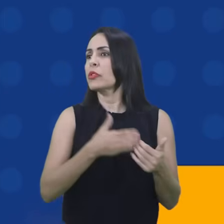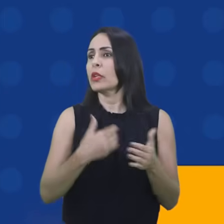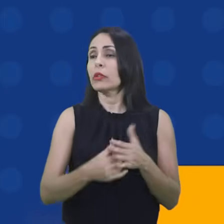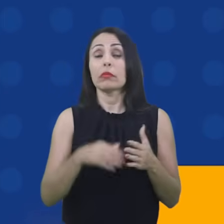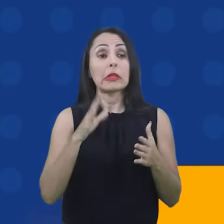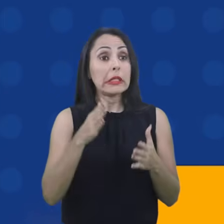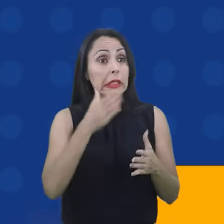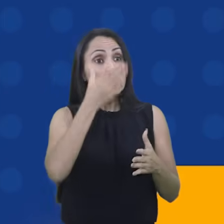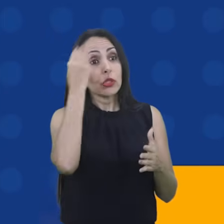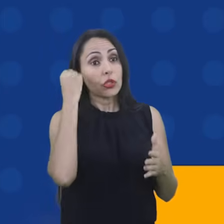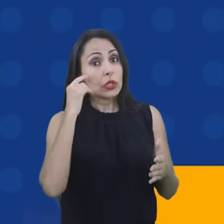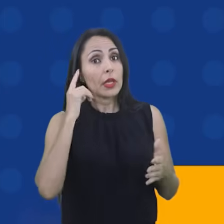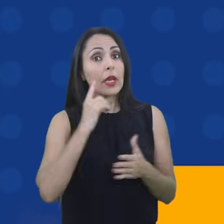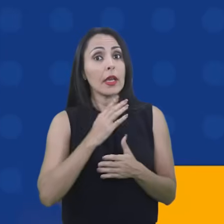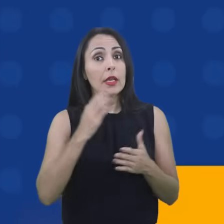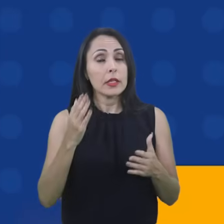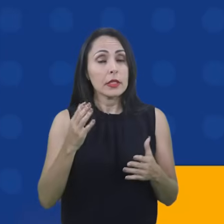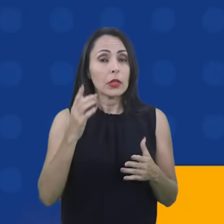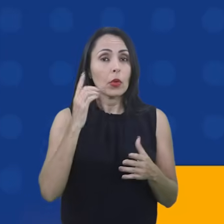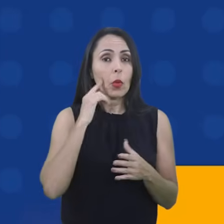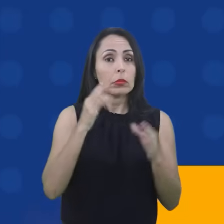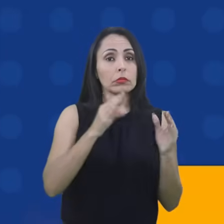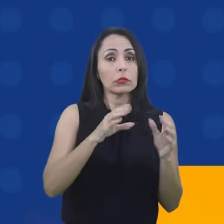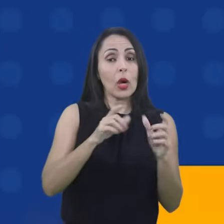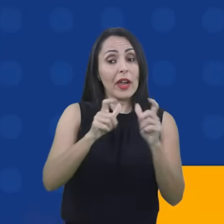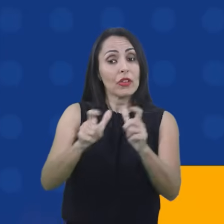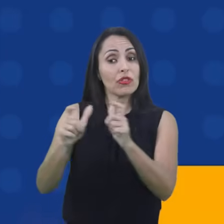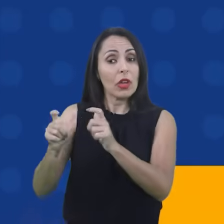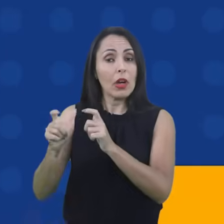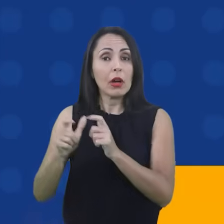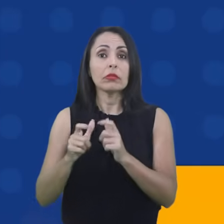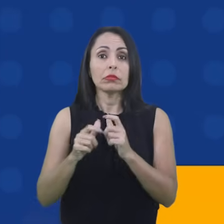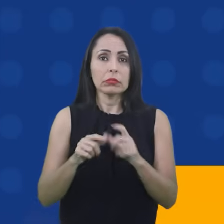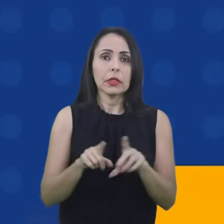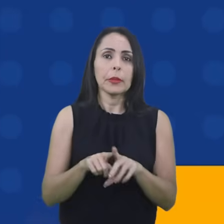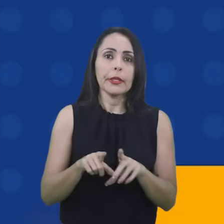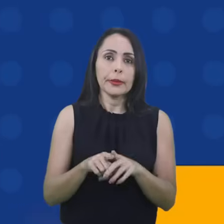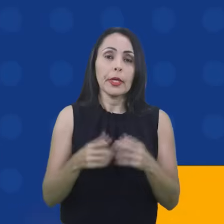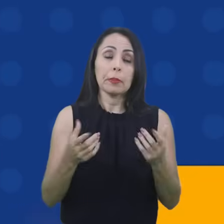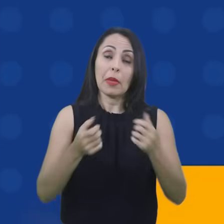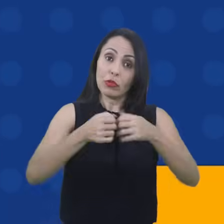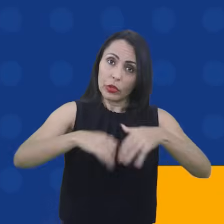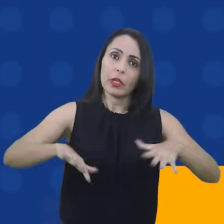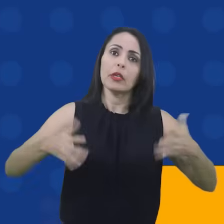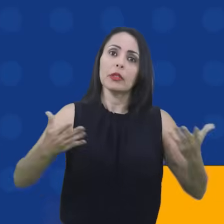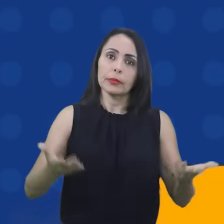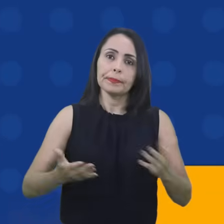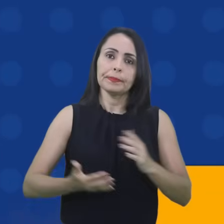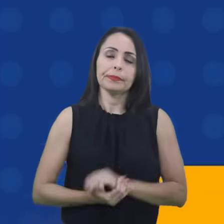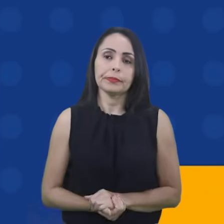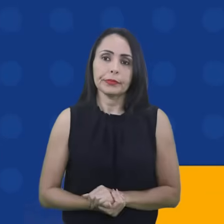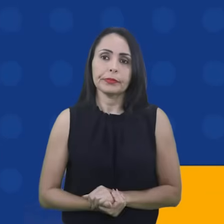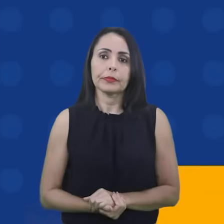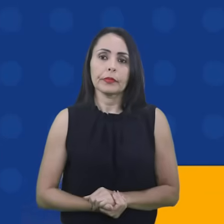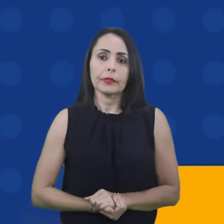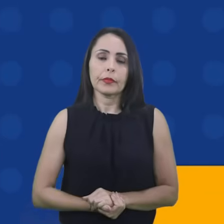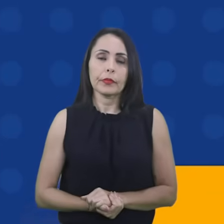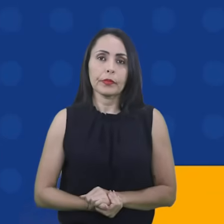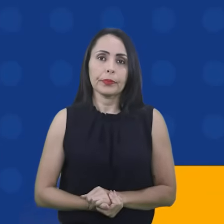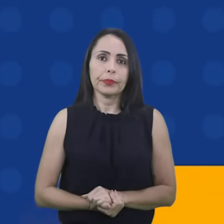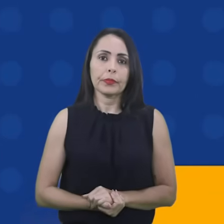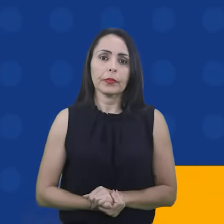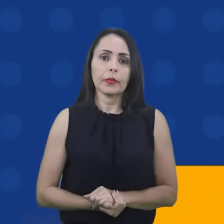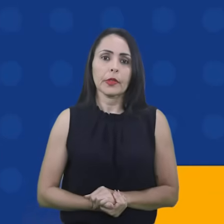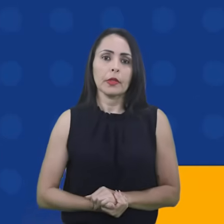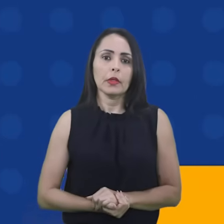acaba esquecendo uma determinada face, uma determinada região e causando um determinado dano àquele dente, né, ou àquela área do seu